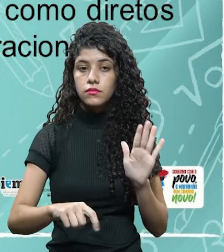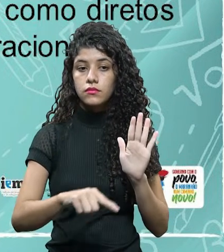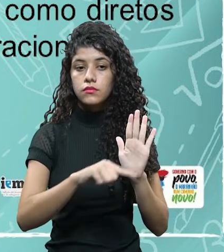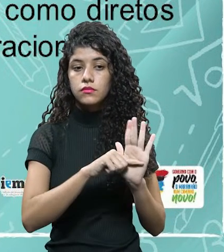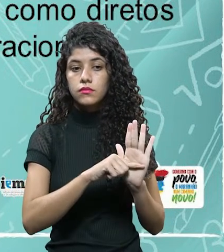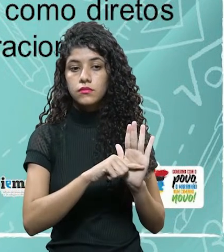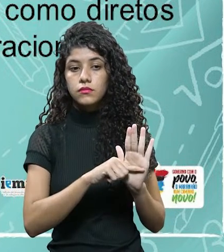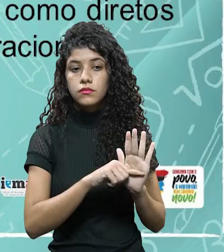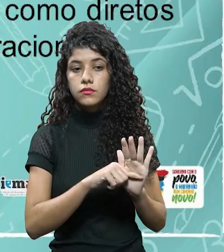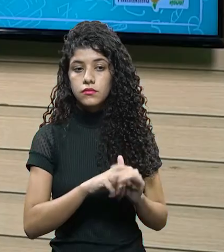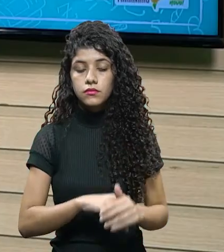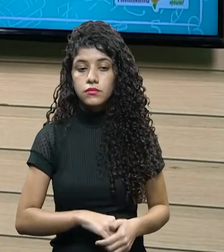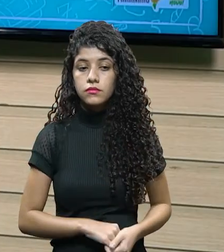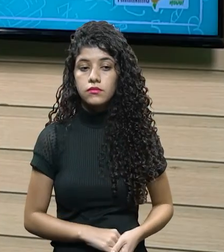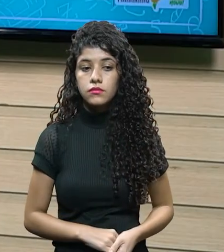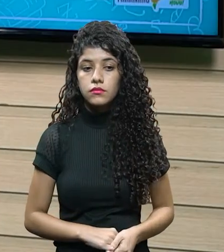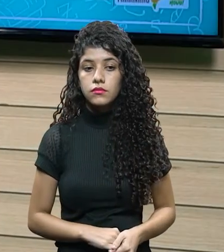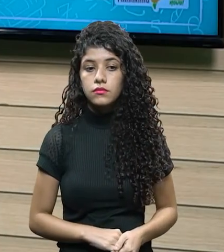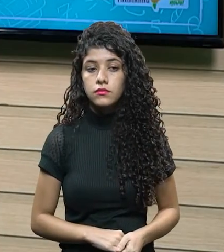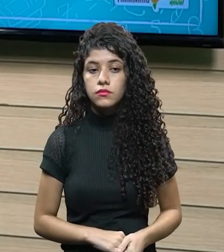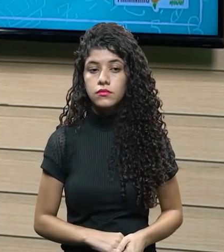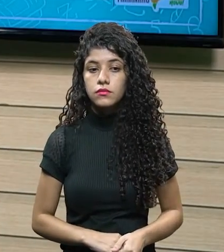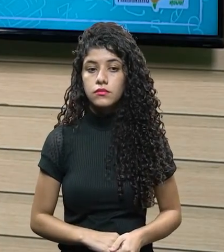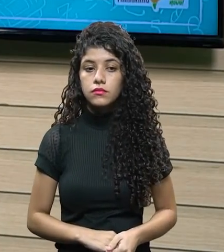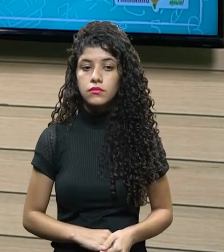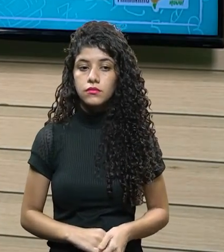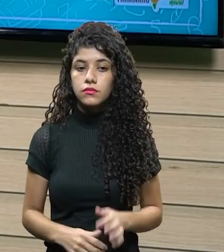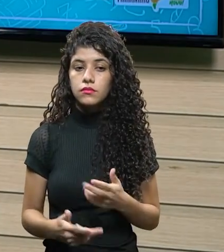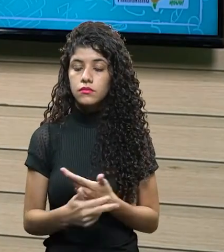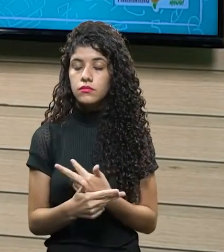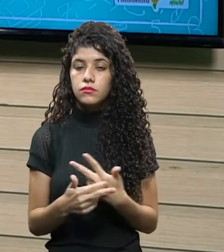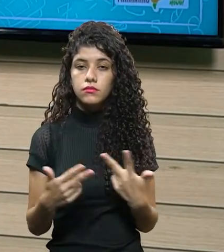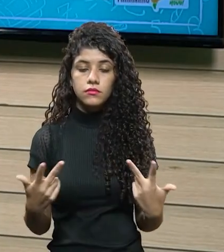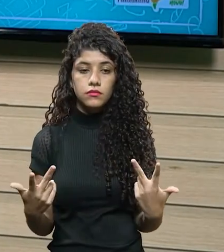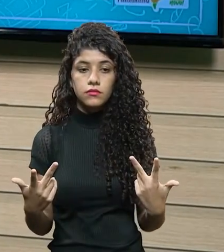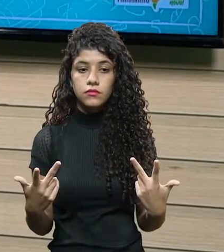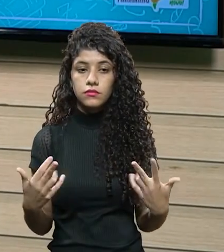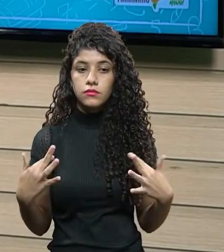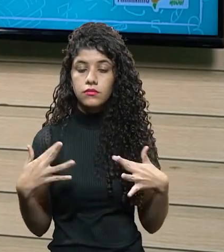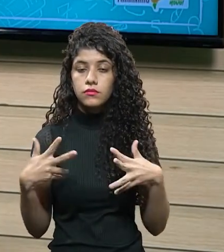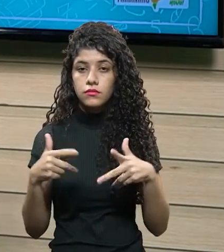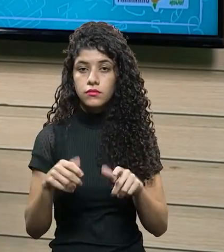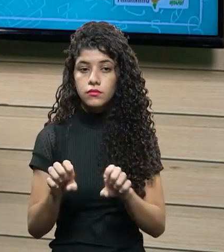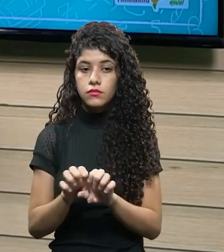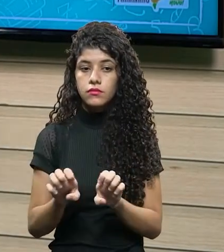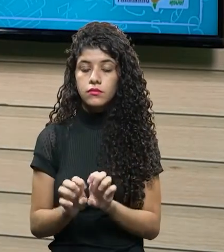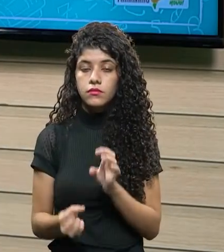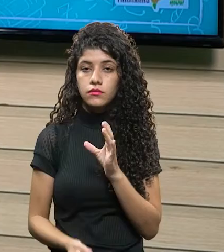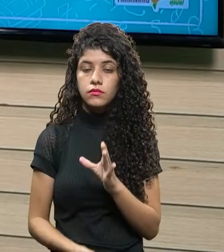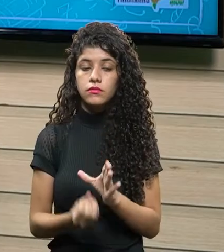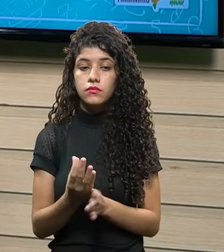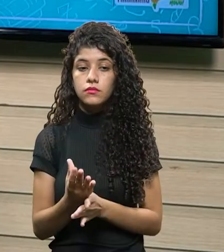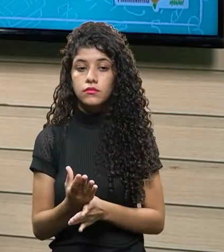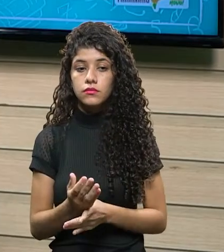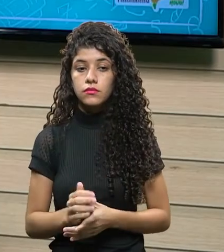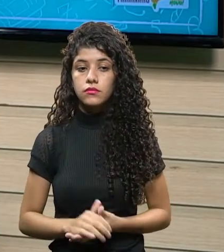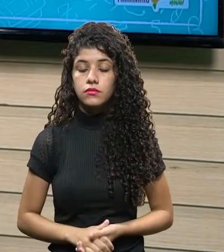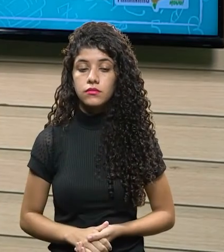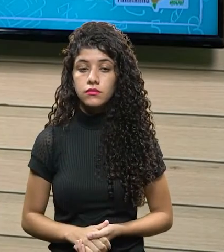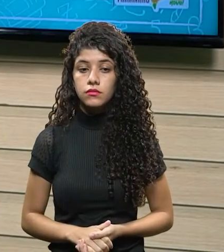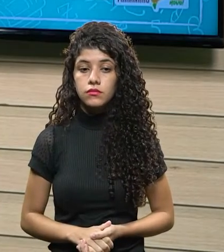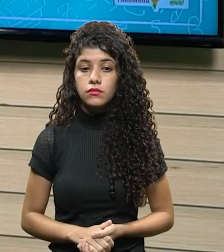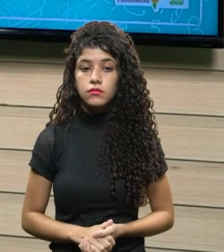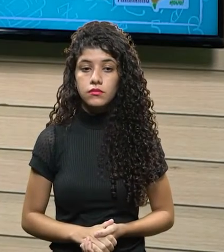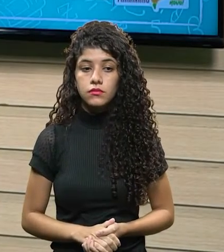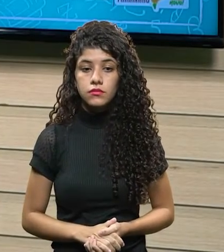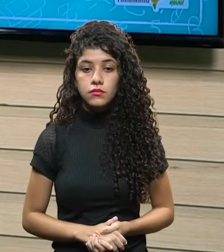a subtração dos custos diretos, indiretos, fixos e variáveis, tudo lá da estrutura de fabricação